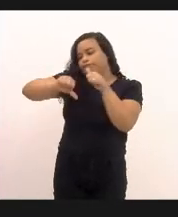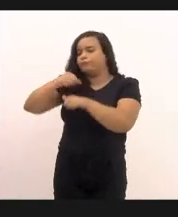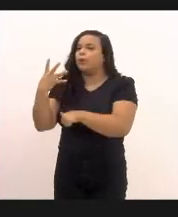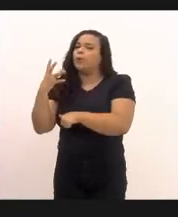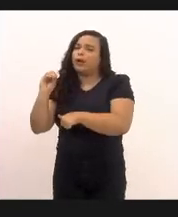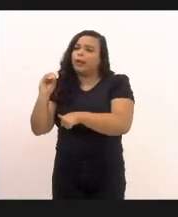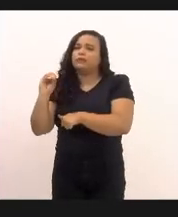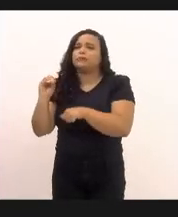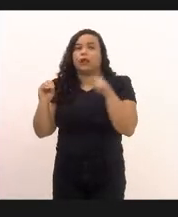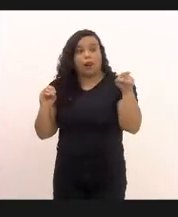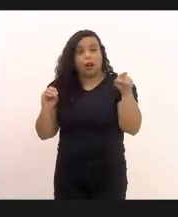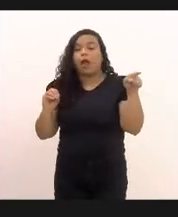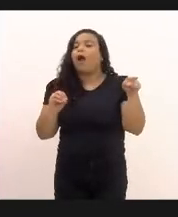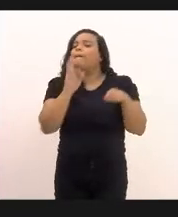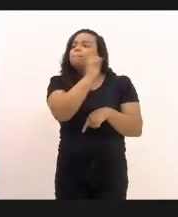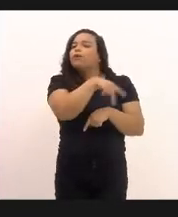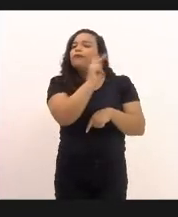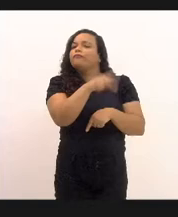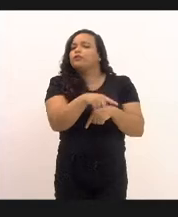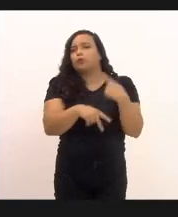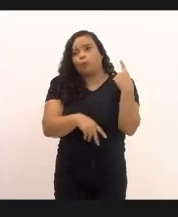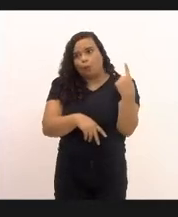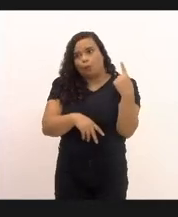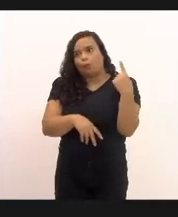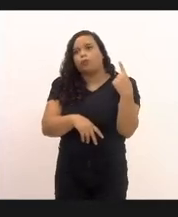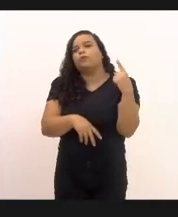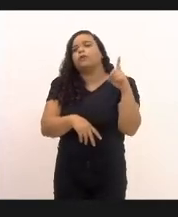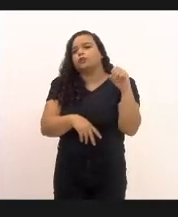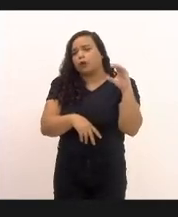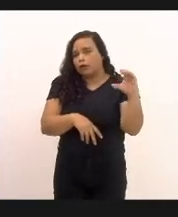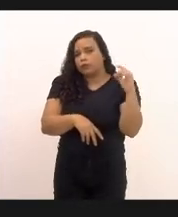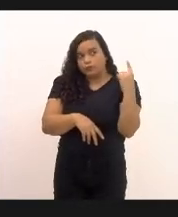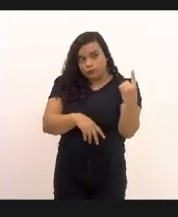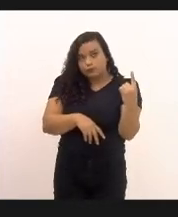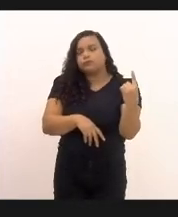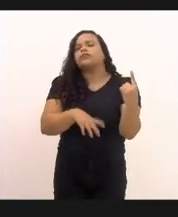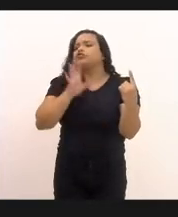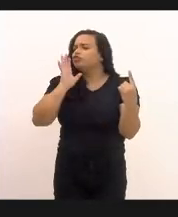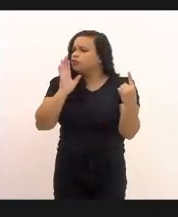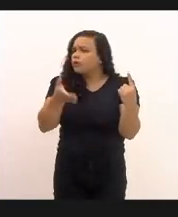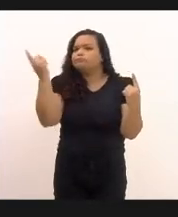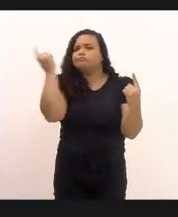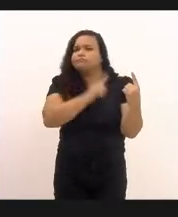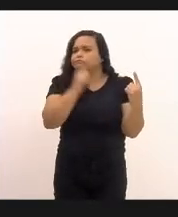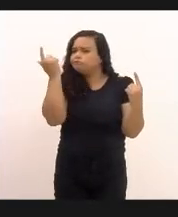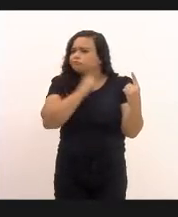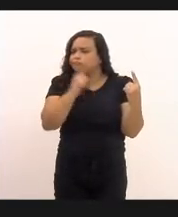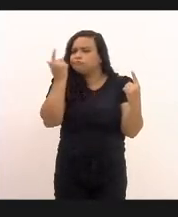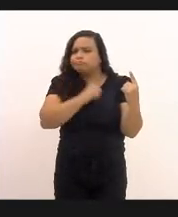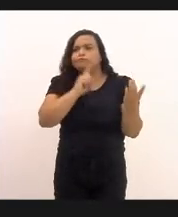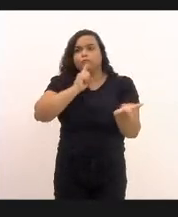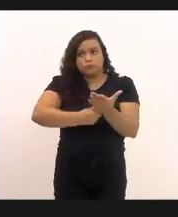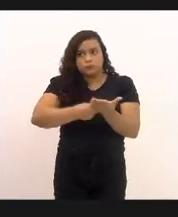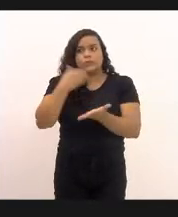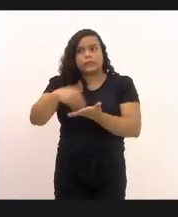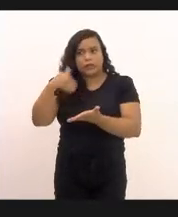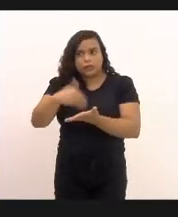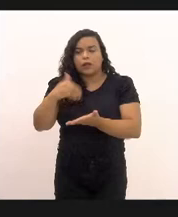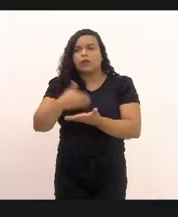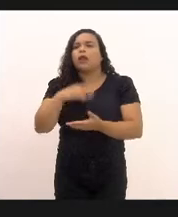docentes 1 já foi discutida na LERJ, aprovada, sancionada pelo governo, com compromisso da secretaria de muito em